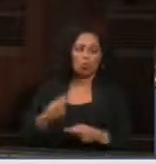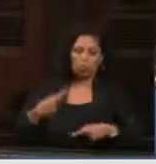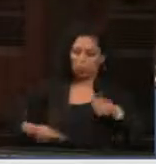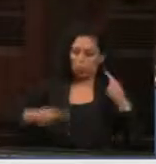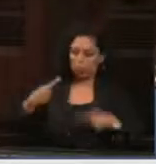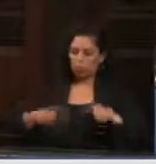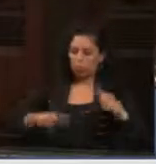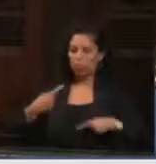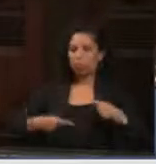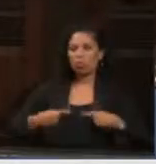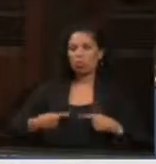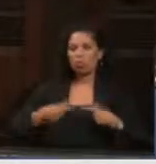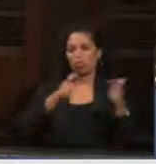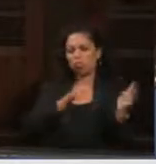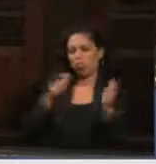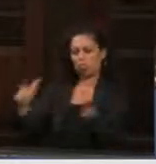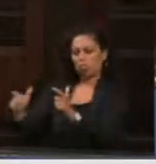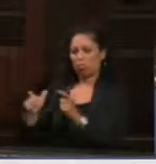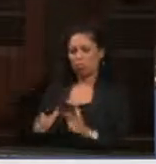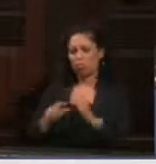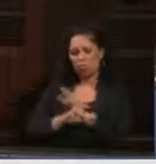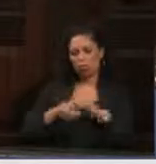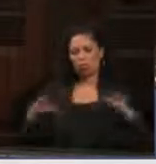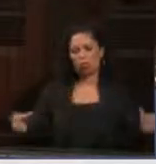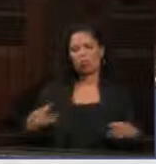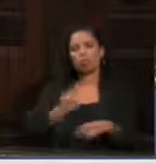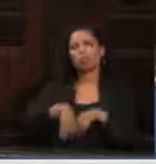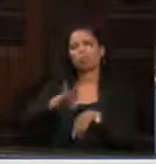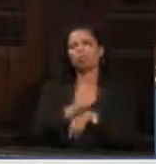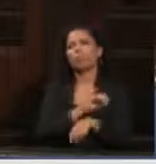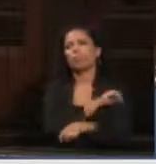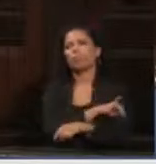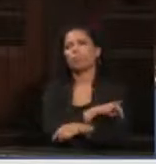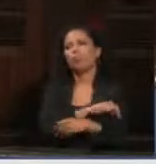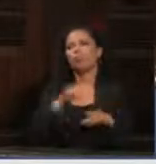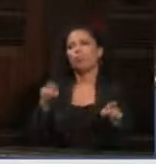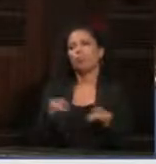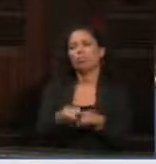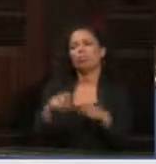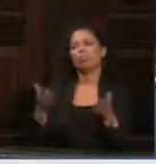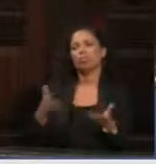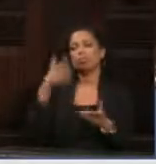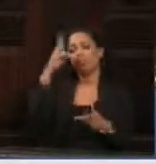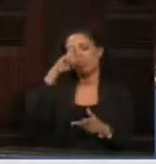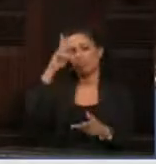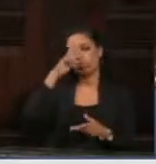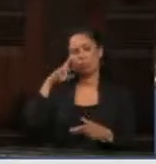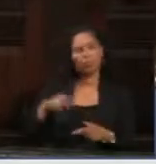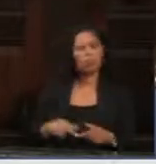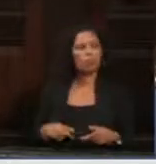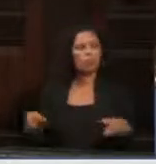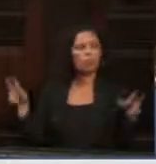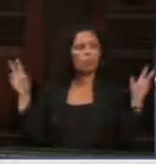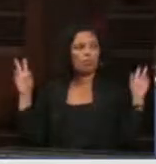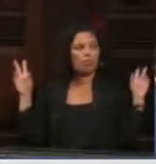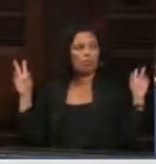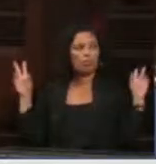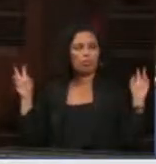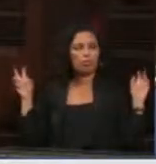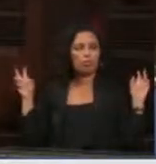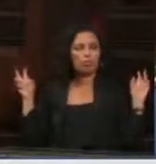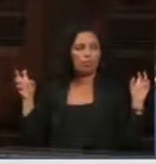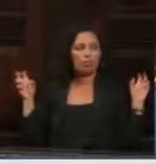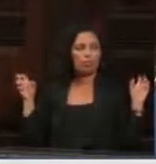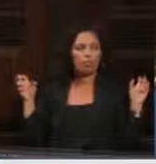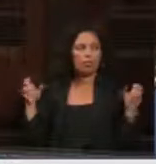várias áreas da vida pública é do rio de janeiro quero também lembrar da emater que tem também